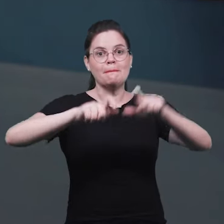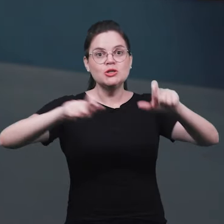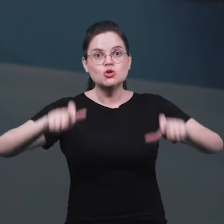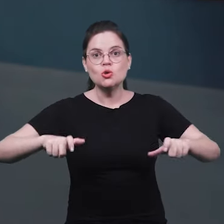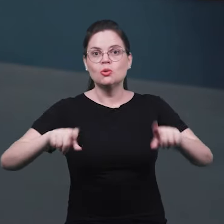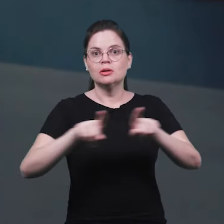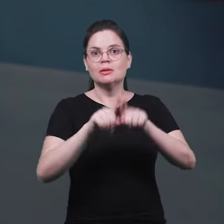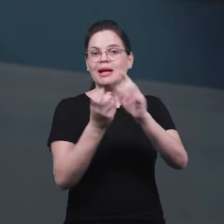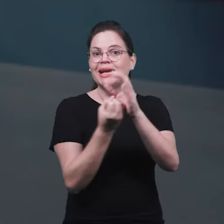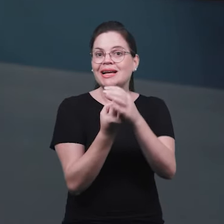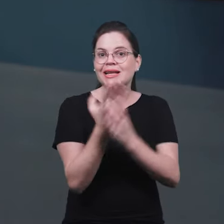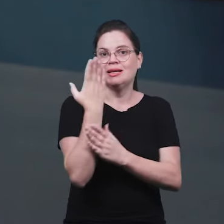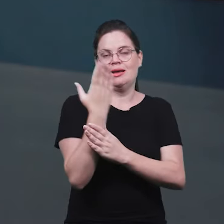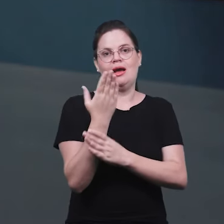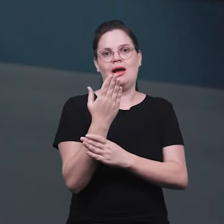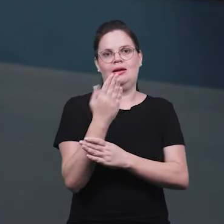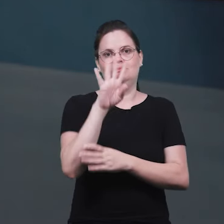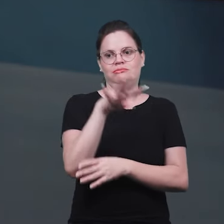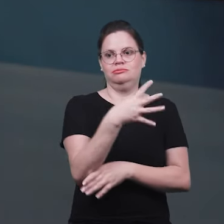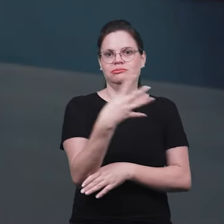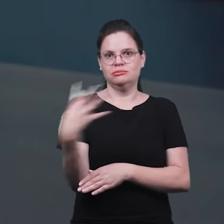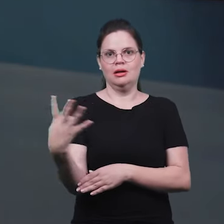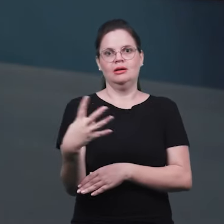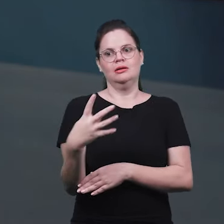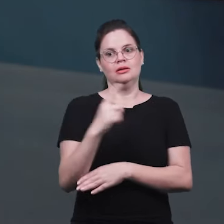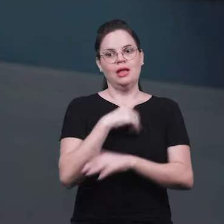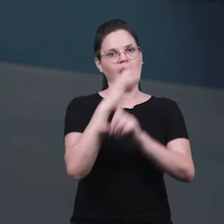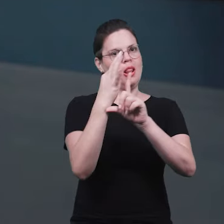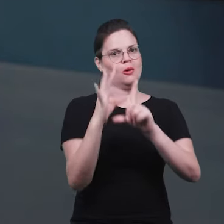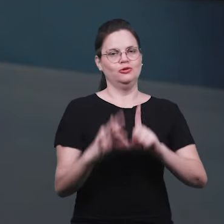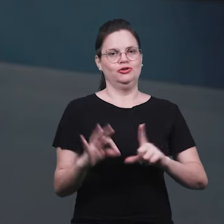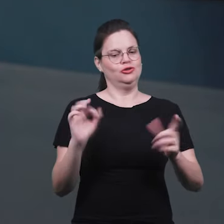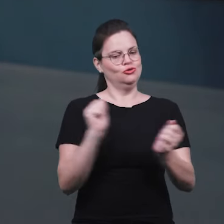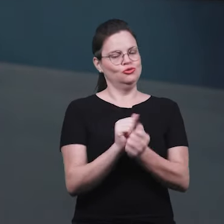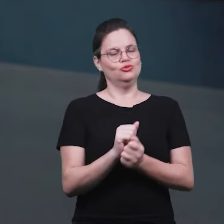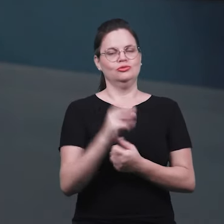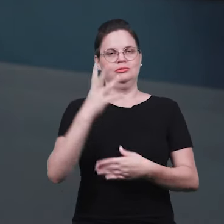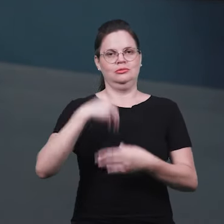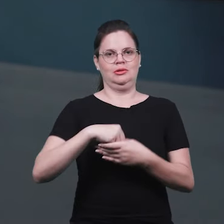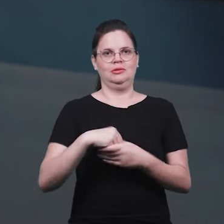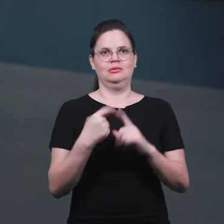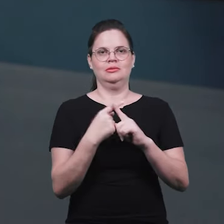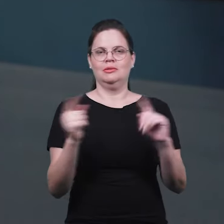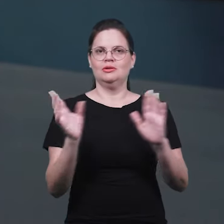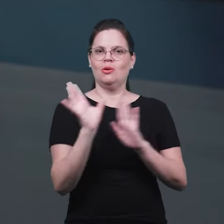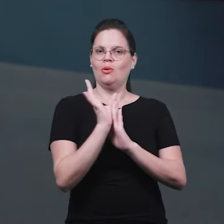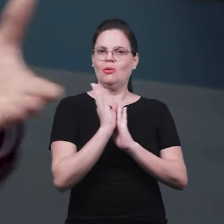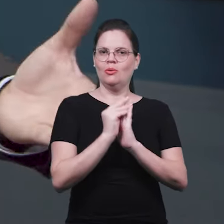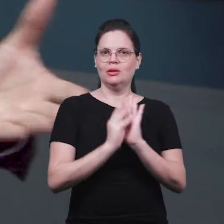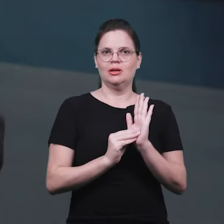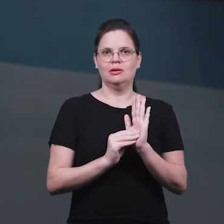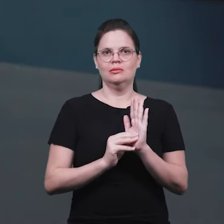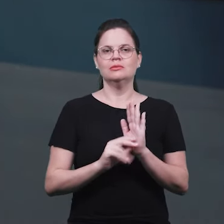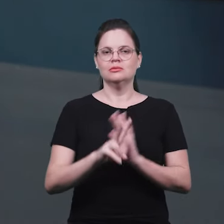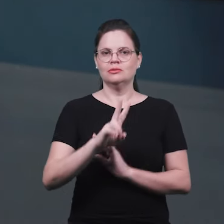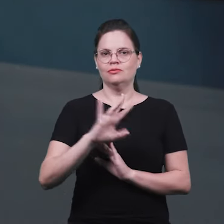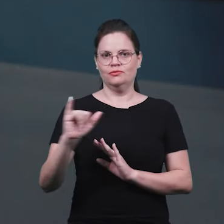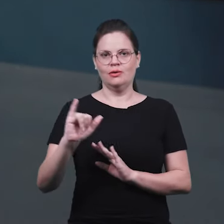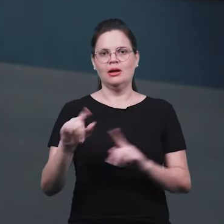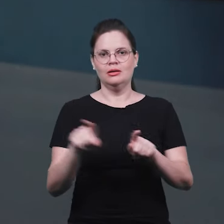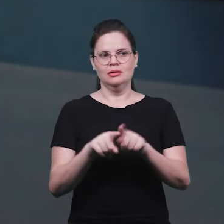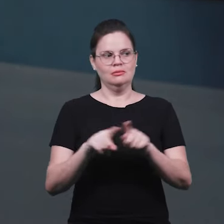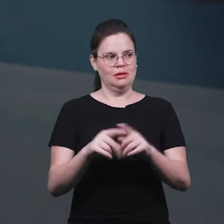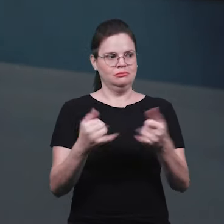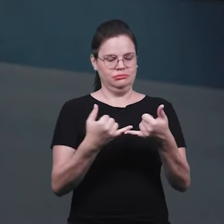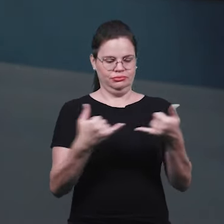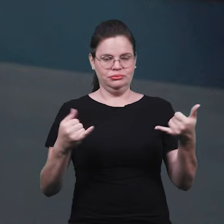né? De criação de uma grade, obviamente, mas o conteúdo deste canal ele vai através desse modal,